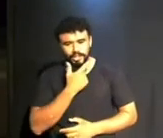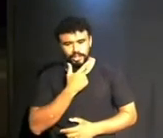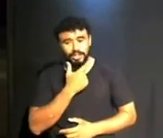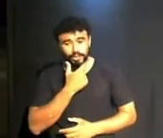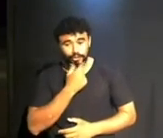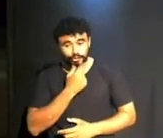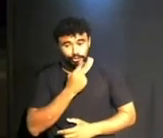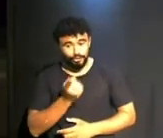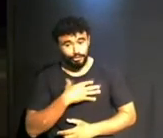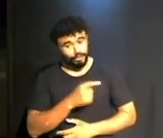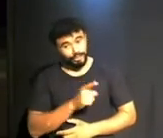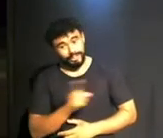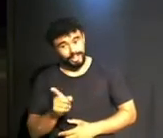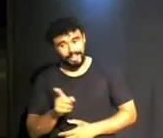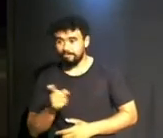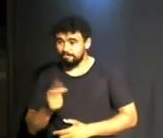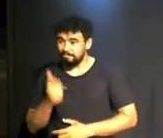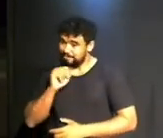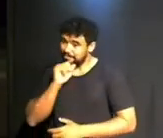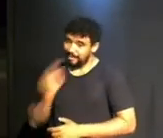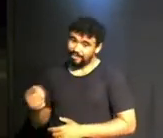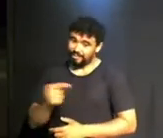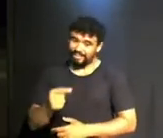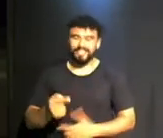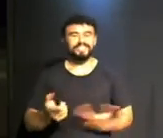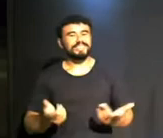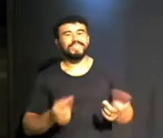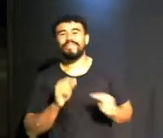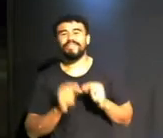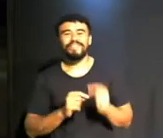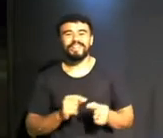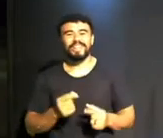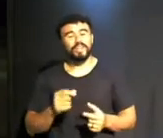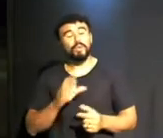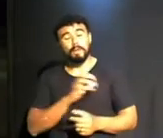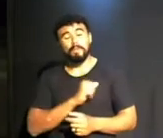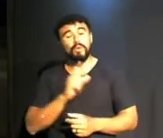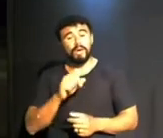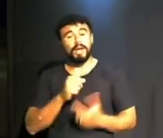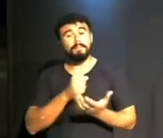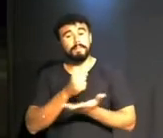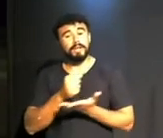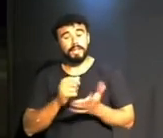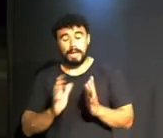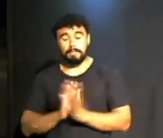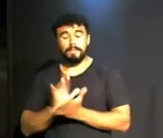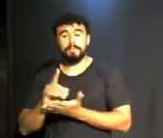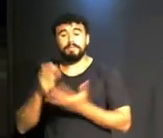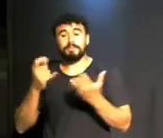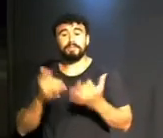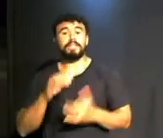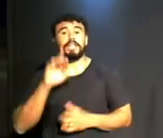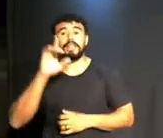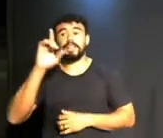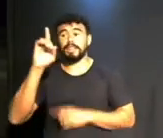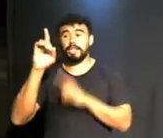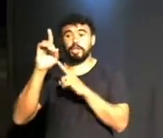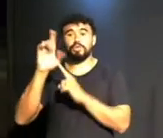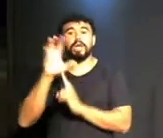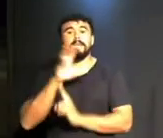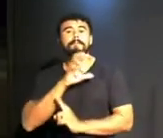responsabilidade do outro o amor é a base de tudo o que Deus faz Veja a Bíblia nos diz que Deus